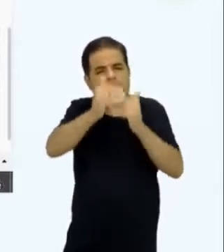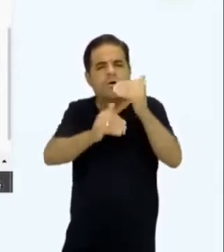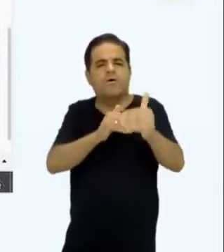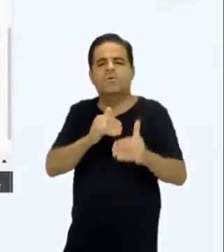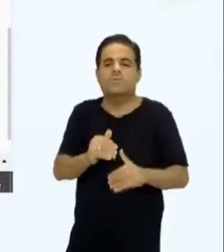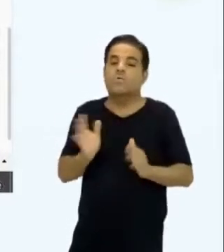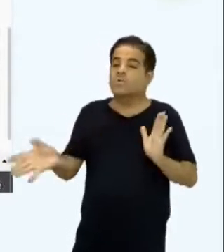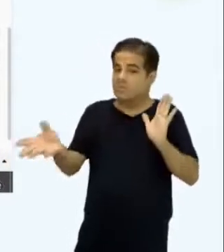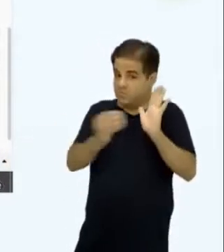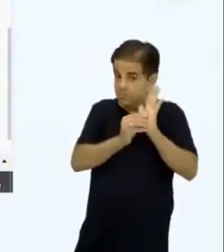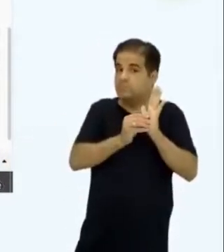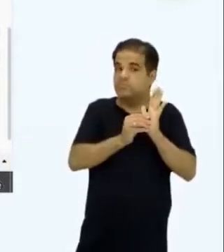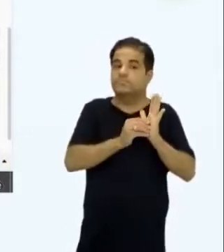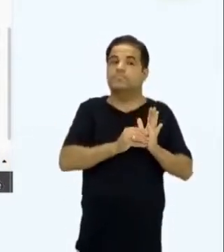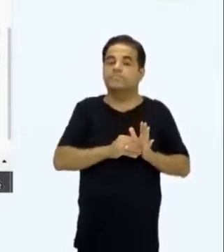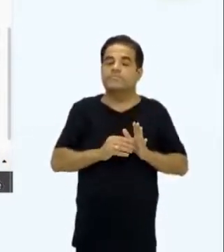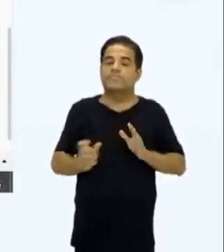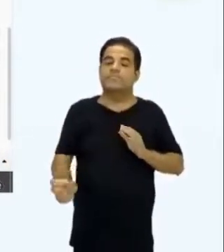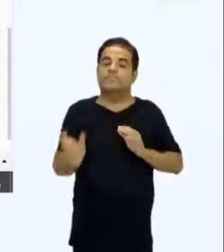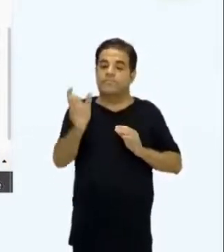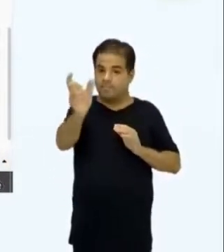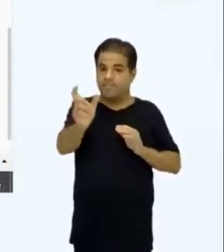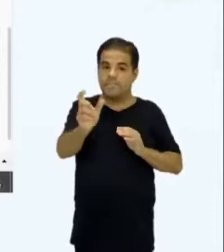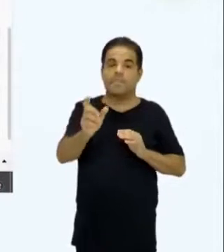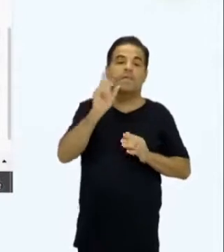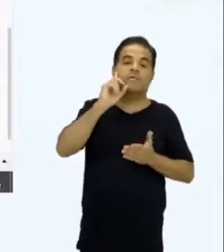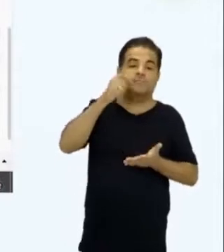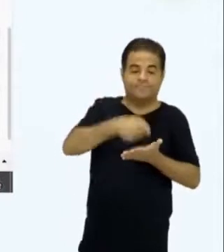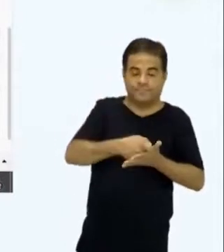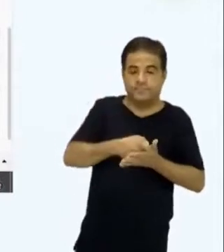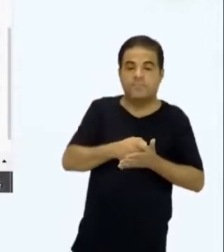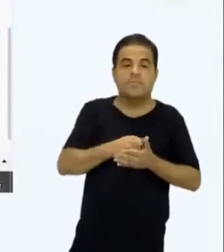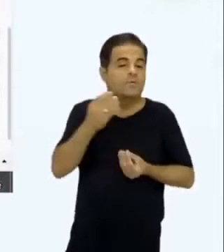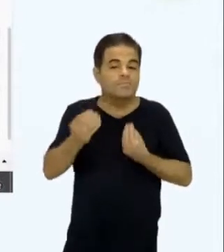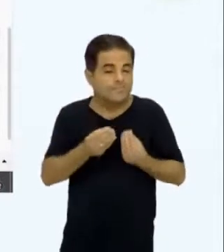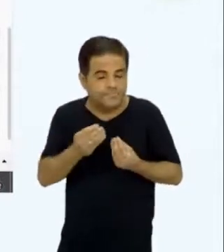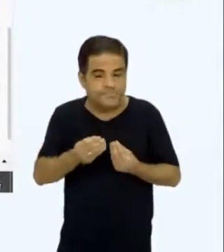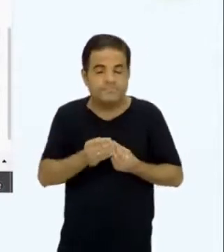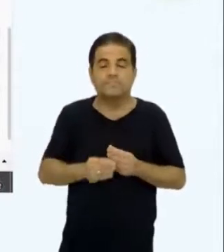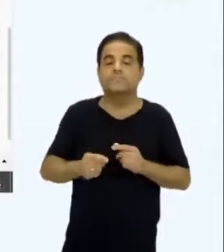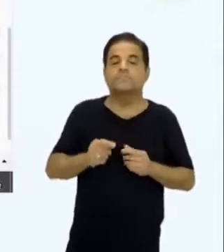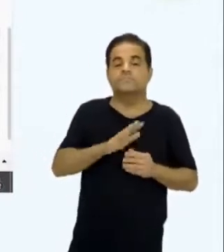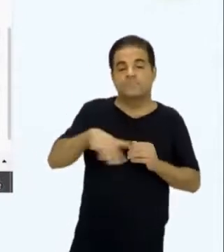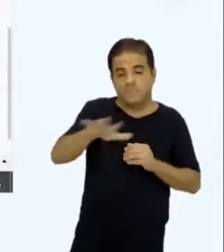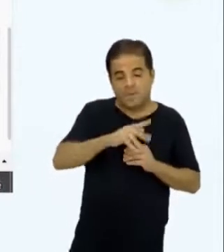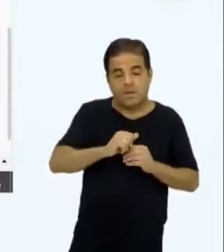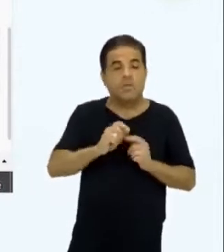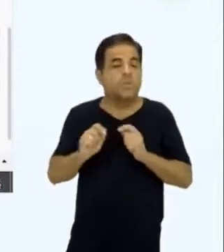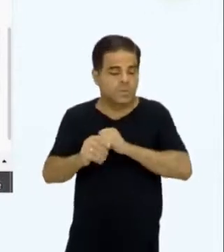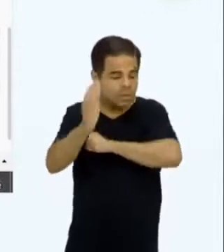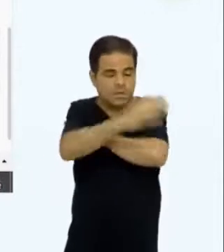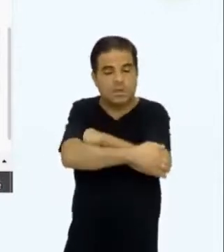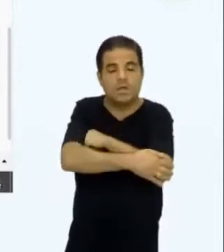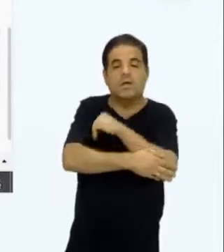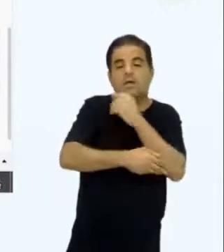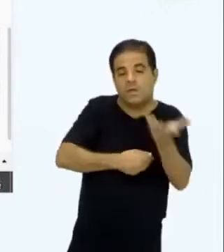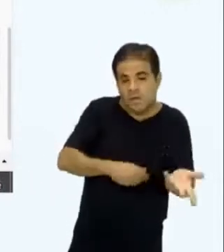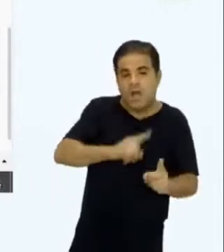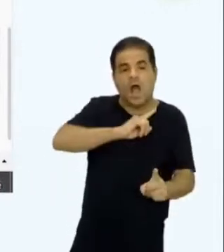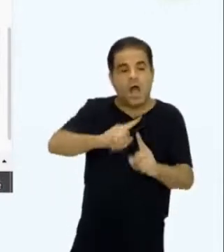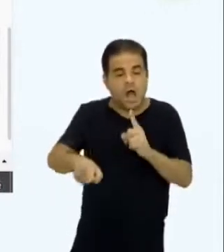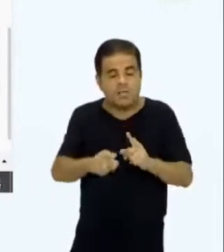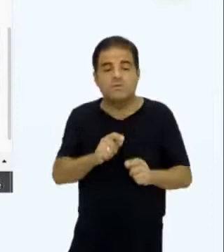coloco aqui nesse bloquinho, né, definir pino 3 como restringir. Restringir o quê?